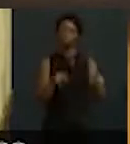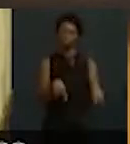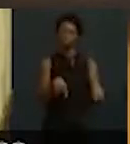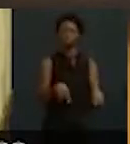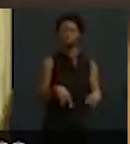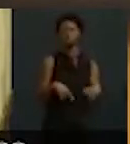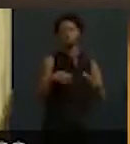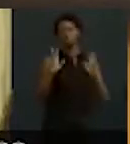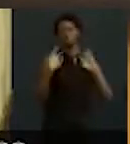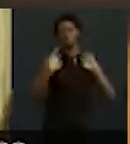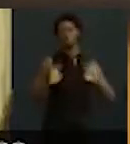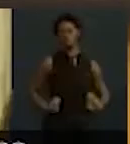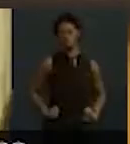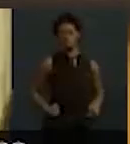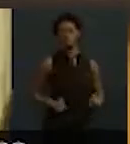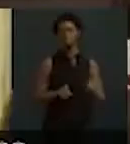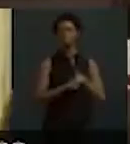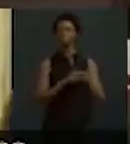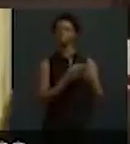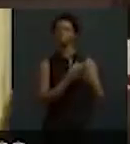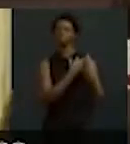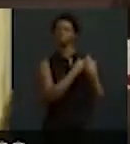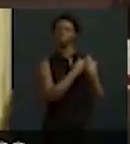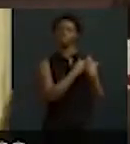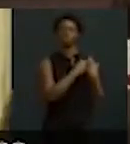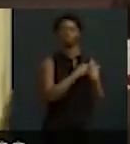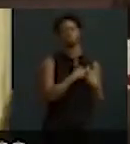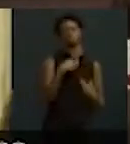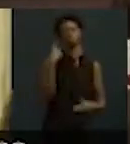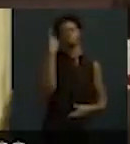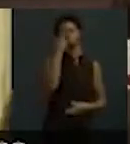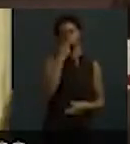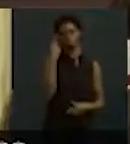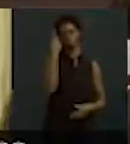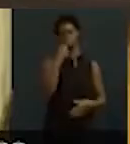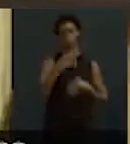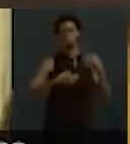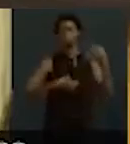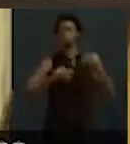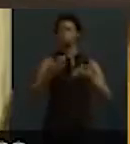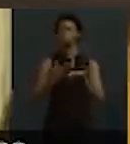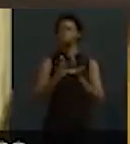idoneidade moral e disciplina dos promotores de justiça aprovados